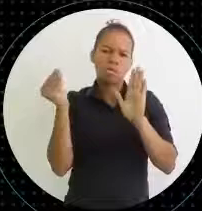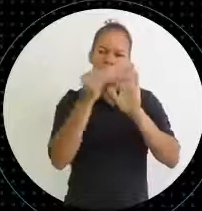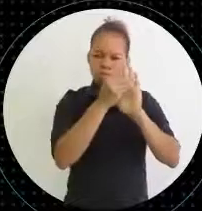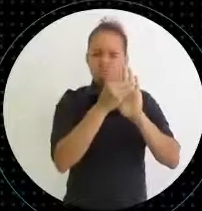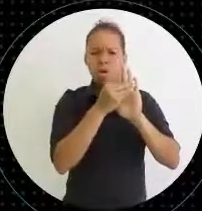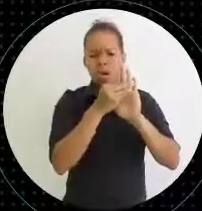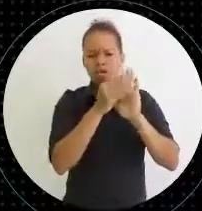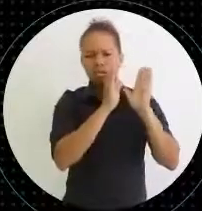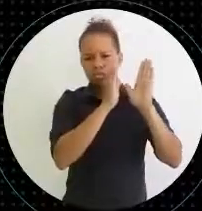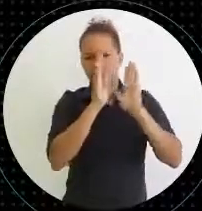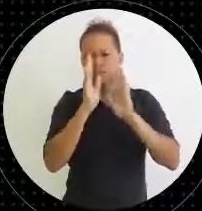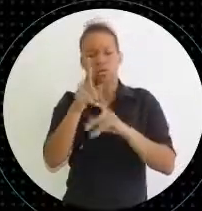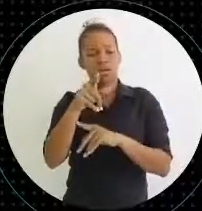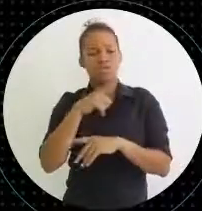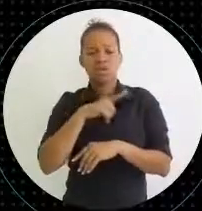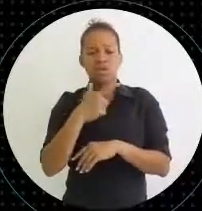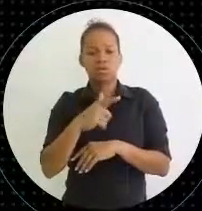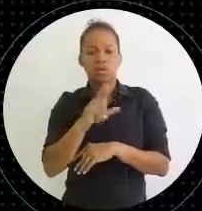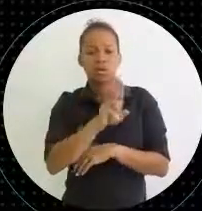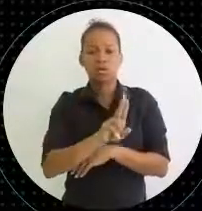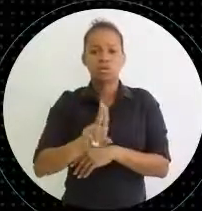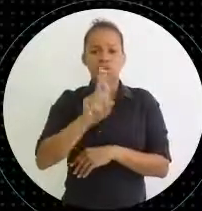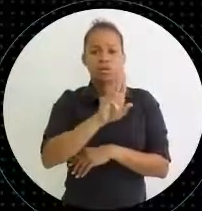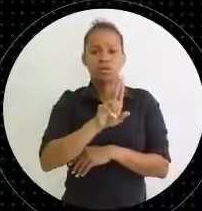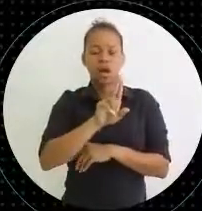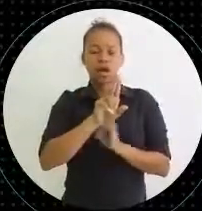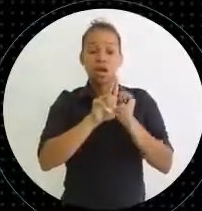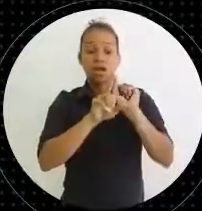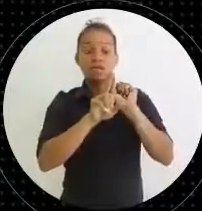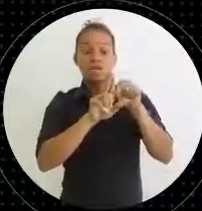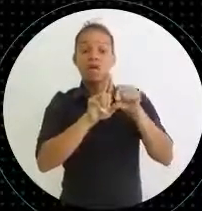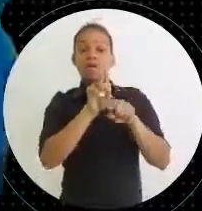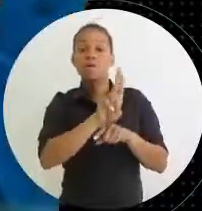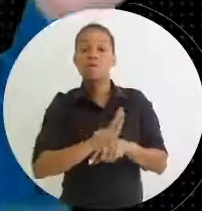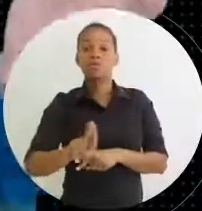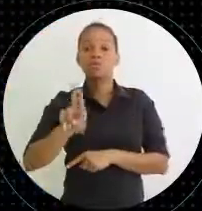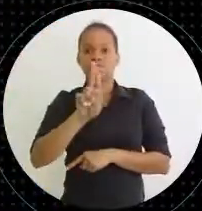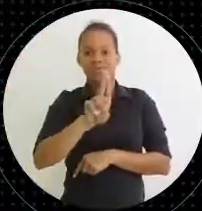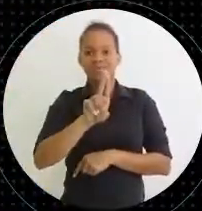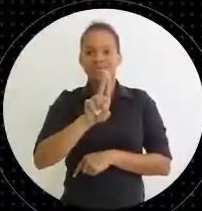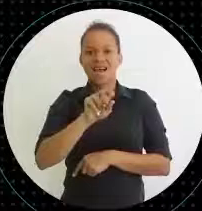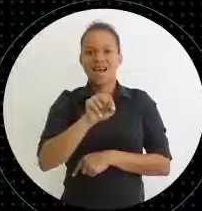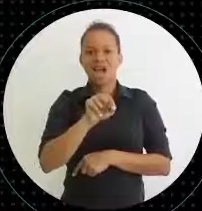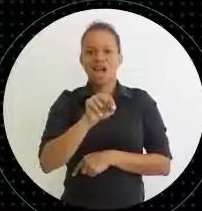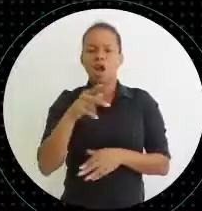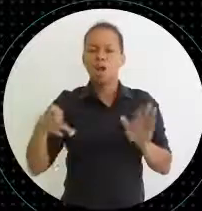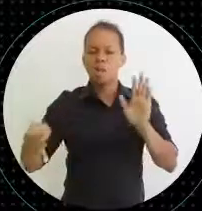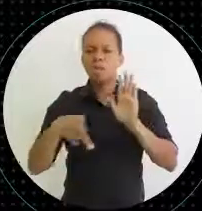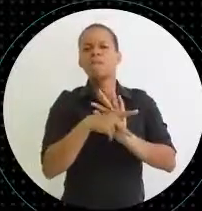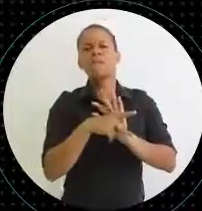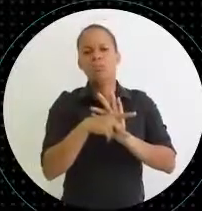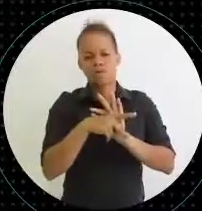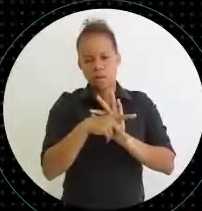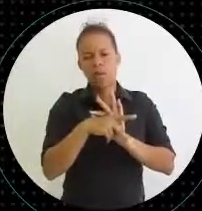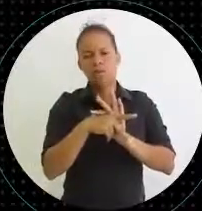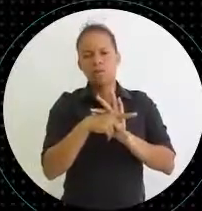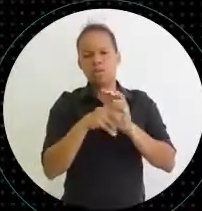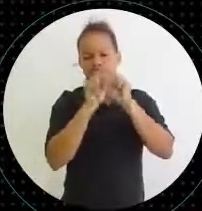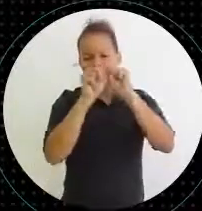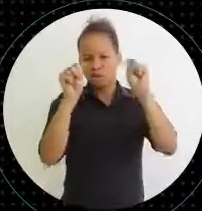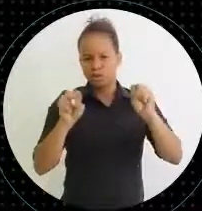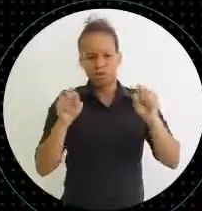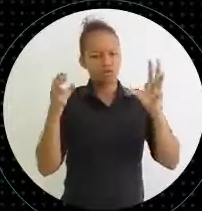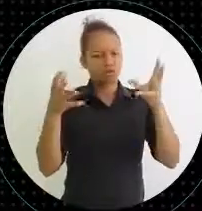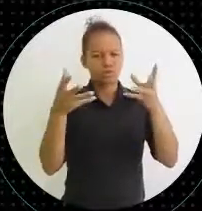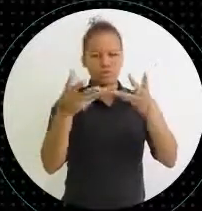da biblioteca. Só que você não tem que usar o jQuery. Quem vai usar é o próprio framework para você. Ele já